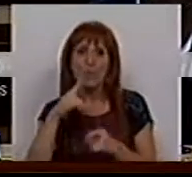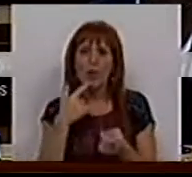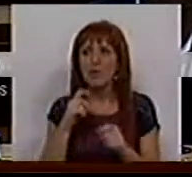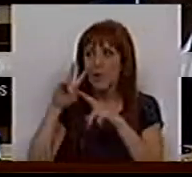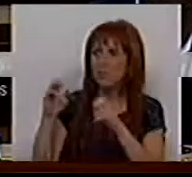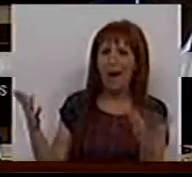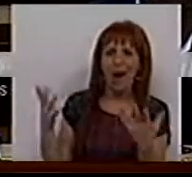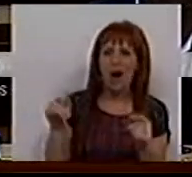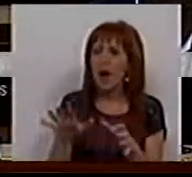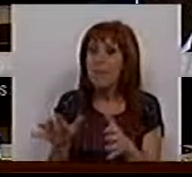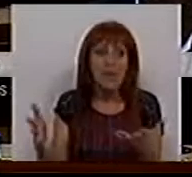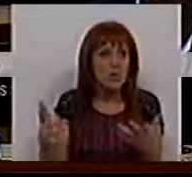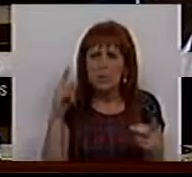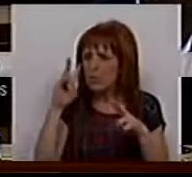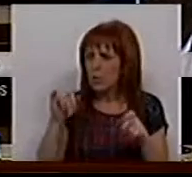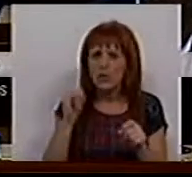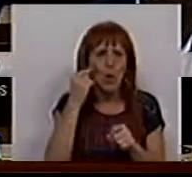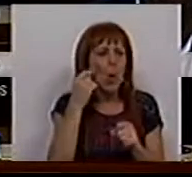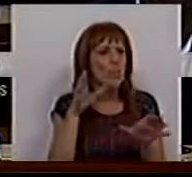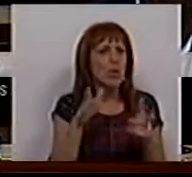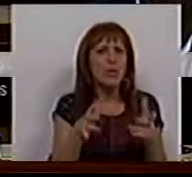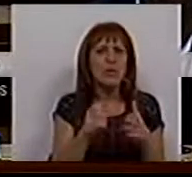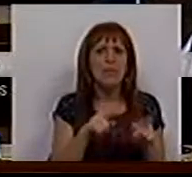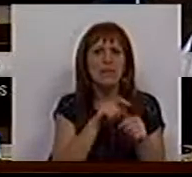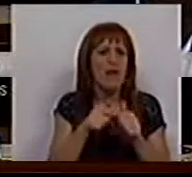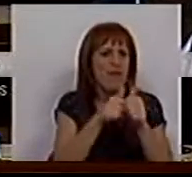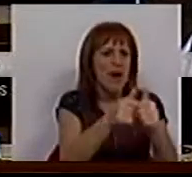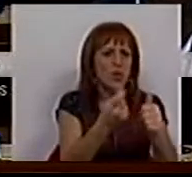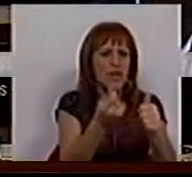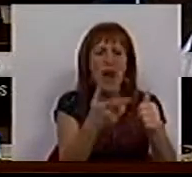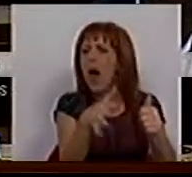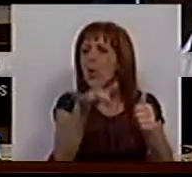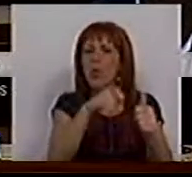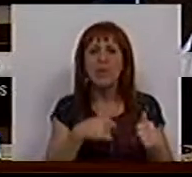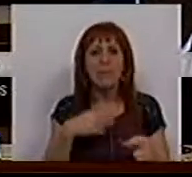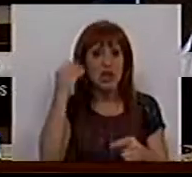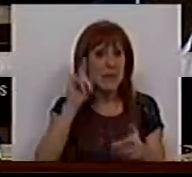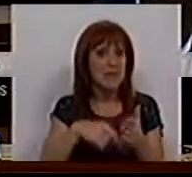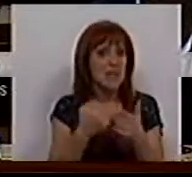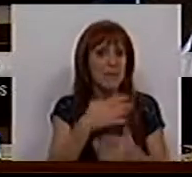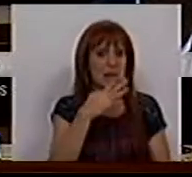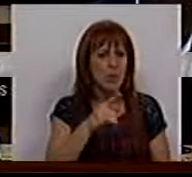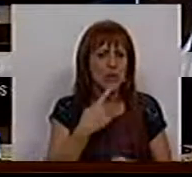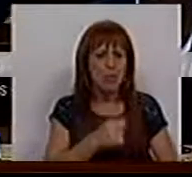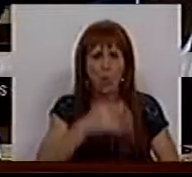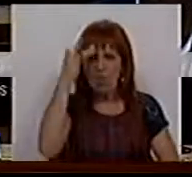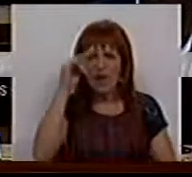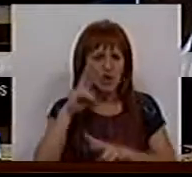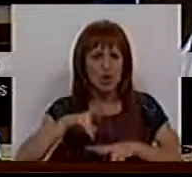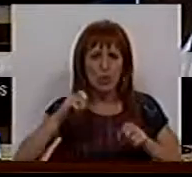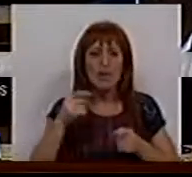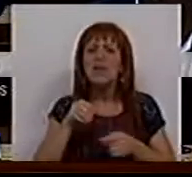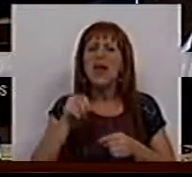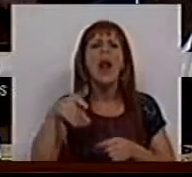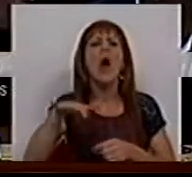ser descoberto o seu rastro e tenhamos que encontrar comissões para ir atrás do dinheiro. Mas esquecemos sempre de dizer que seria muito fácil descobrir o